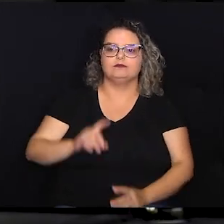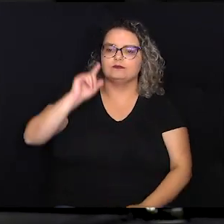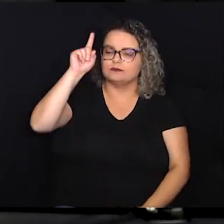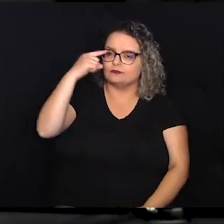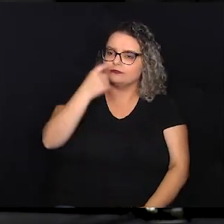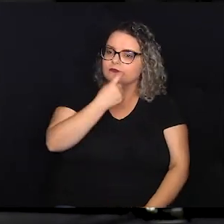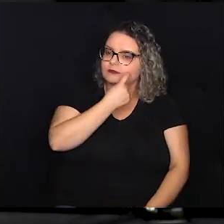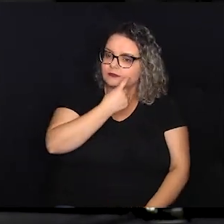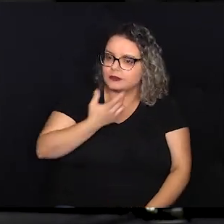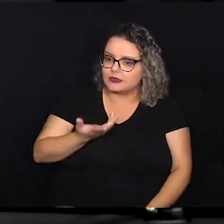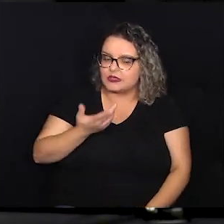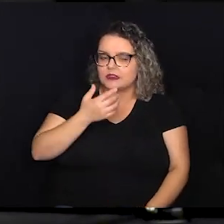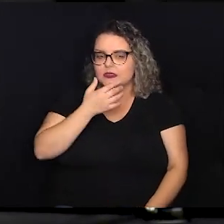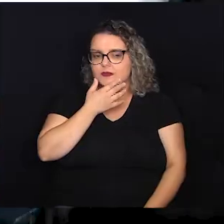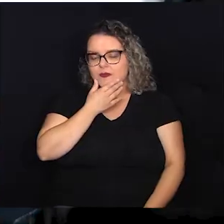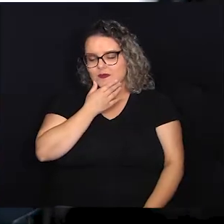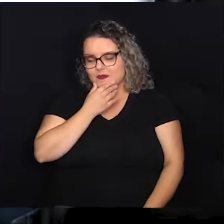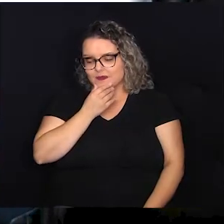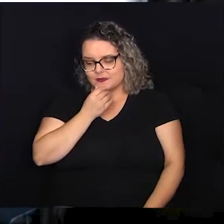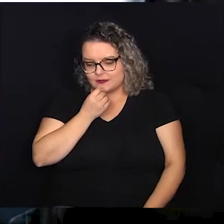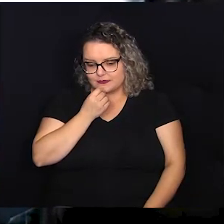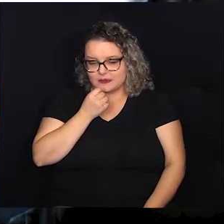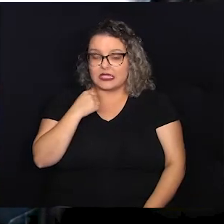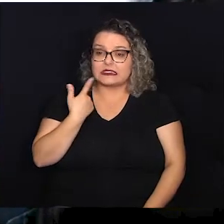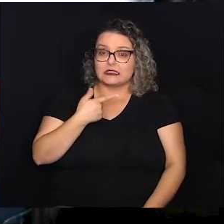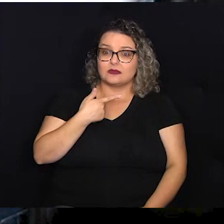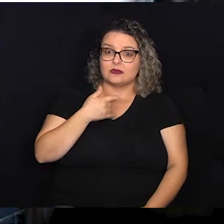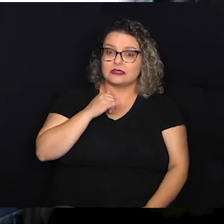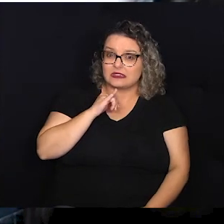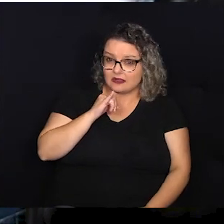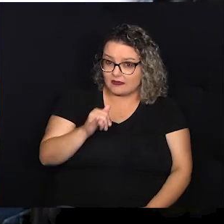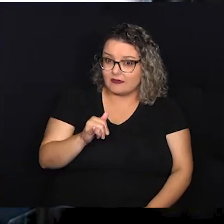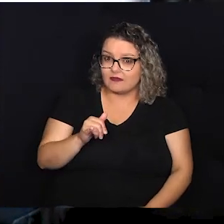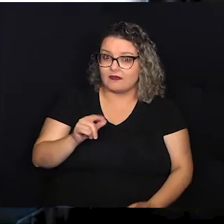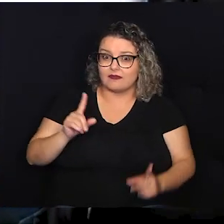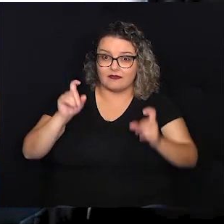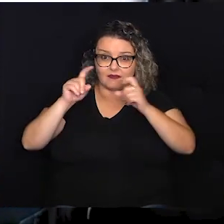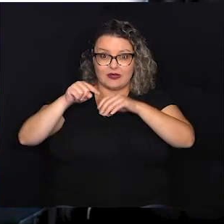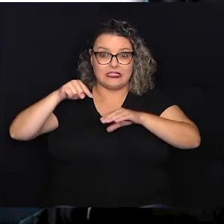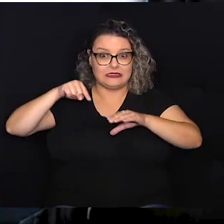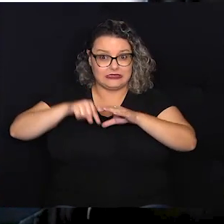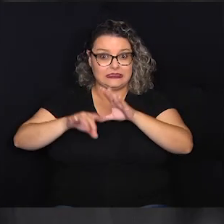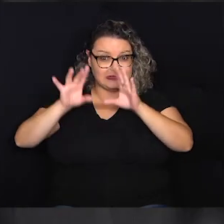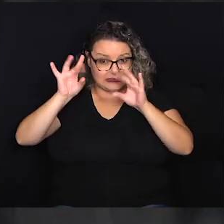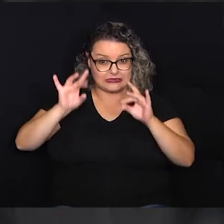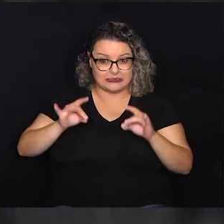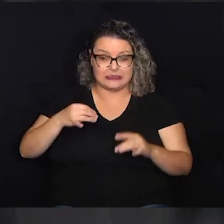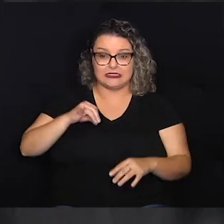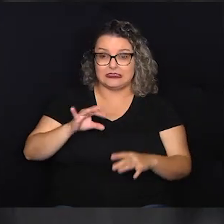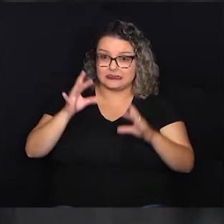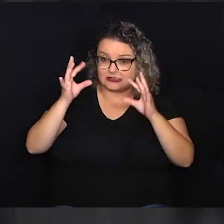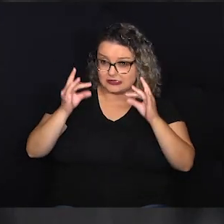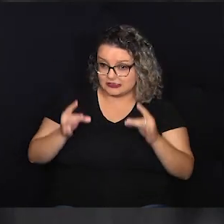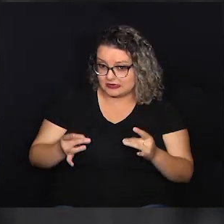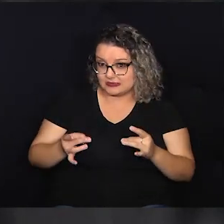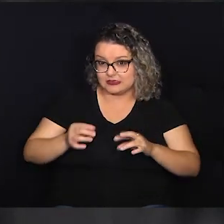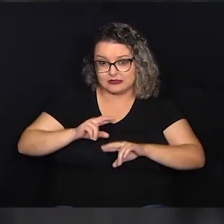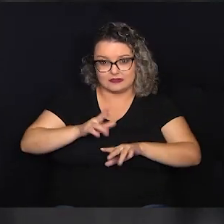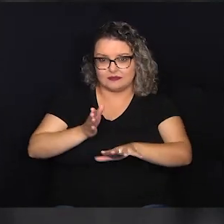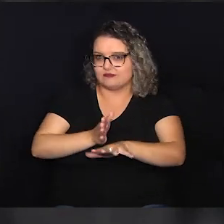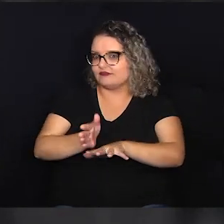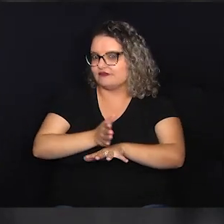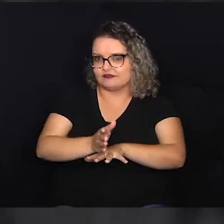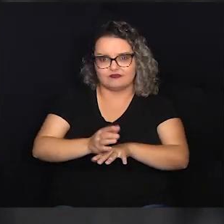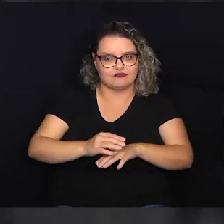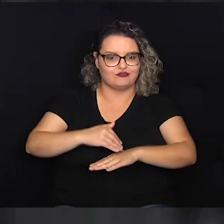ali apresentada. Mirna, essa nossa fala ela é muito complexa, E se a